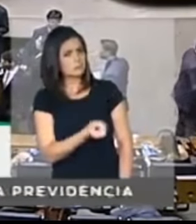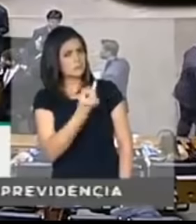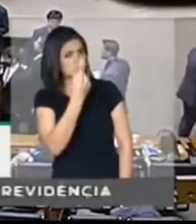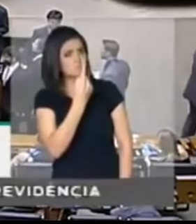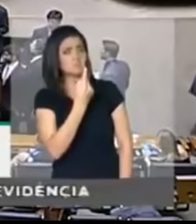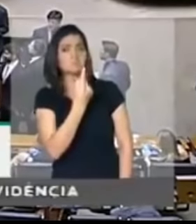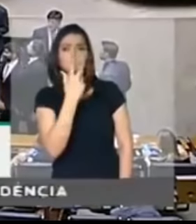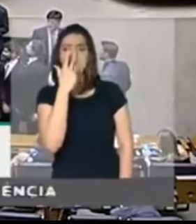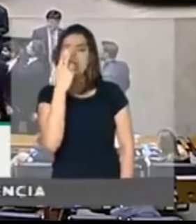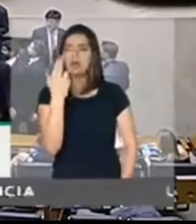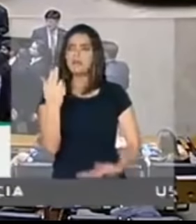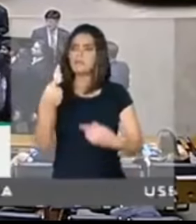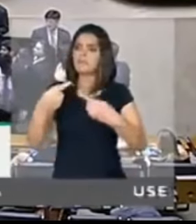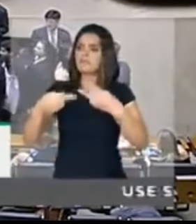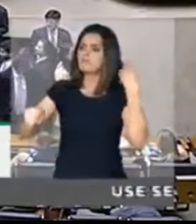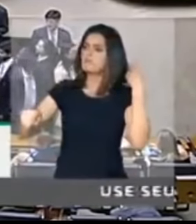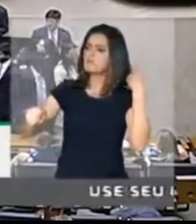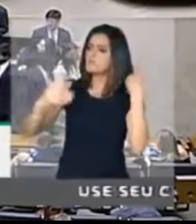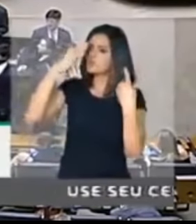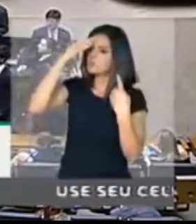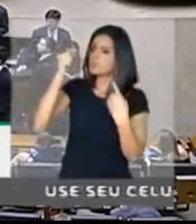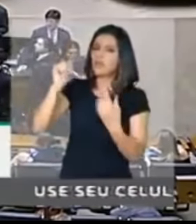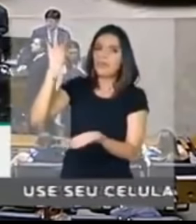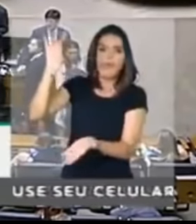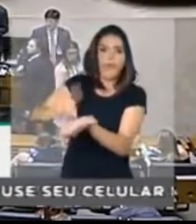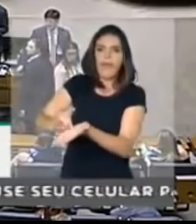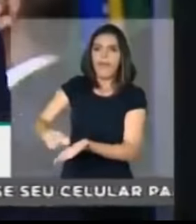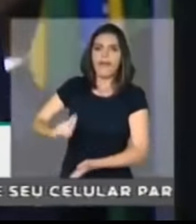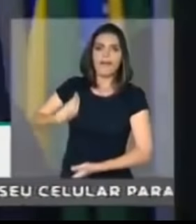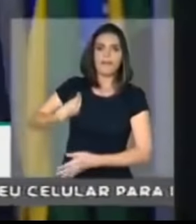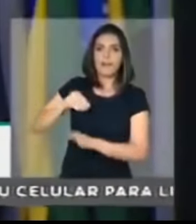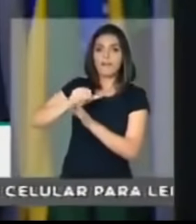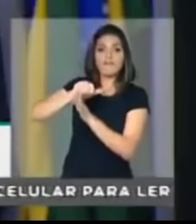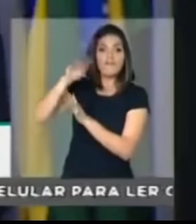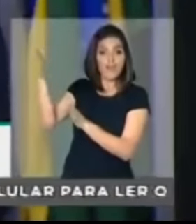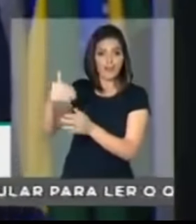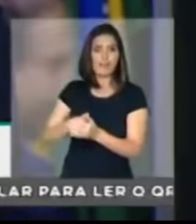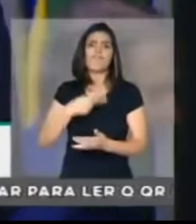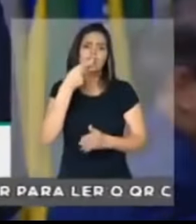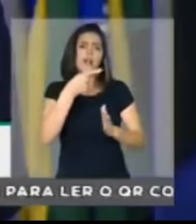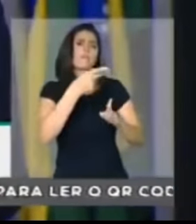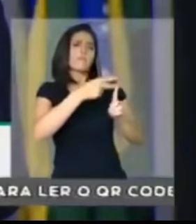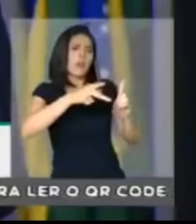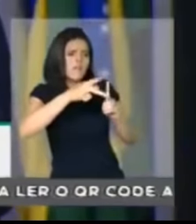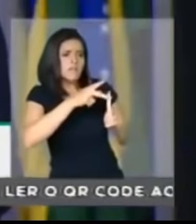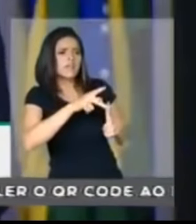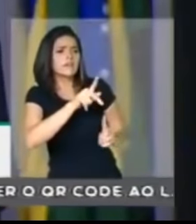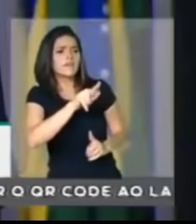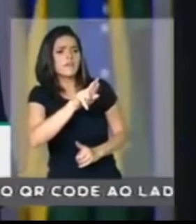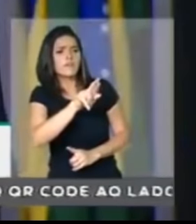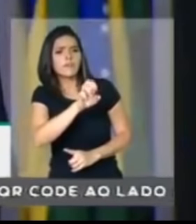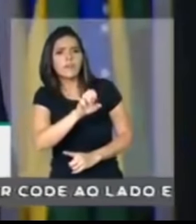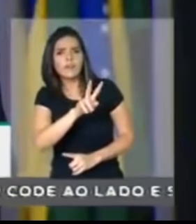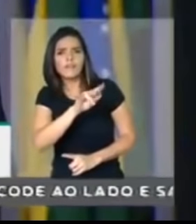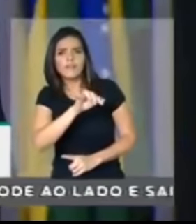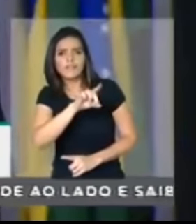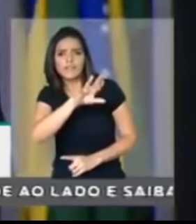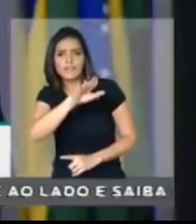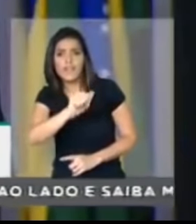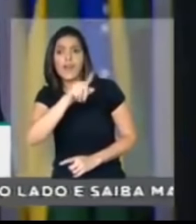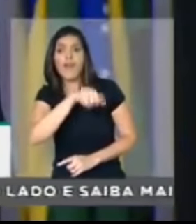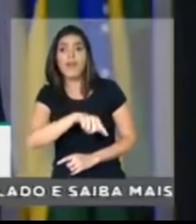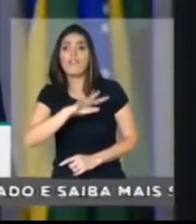absolutamente descolado da realidade. E se fala muito aqui da Previdência Social como meio de